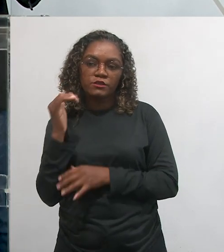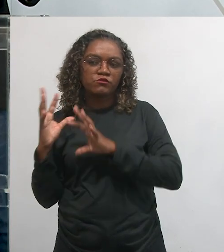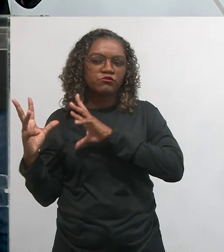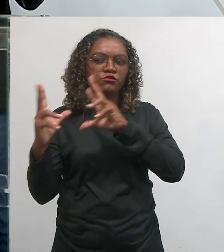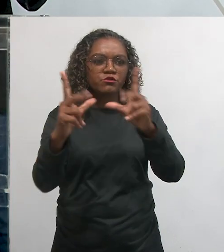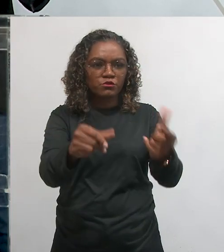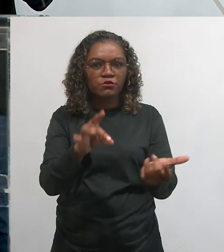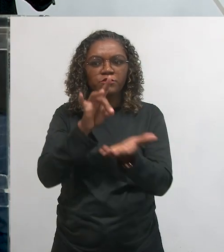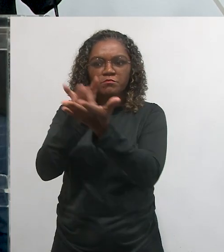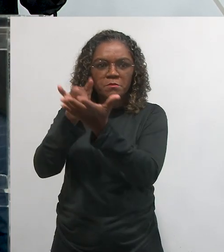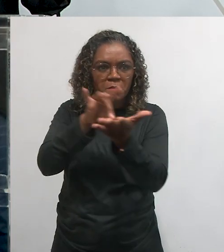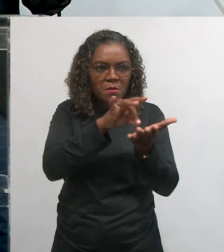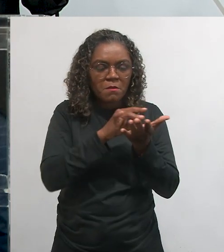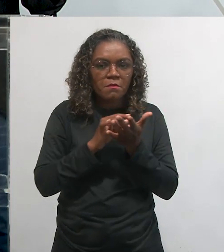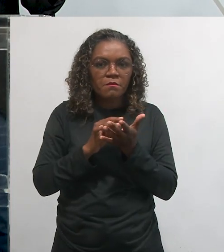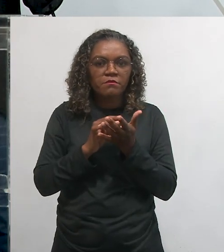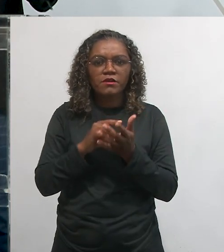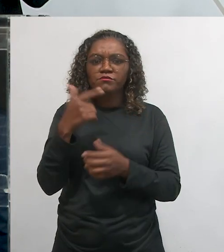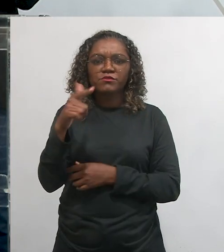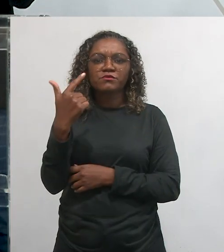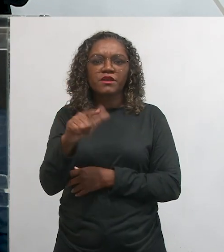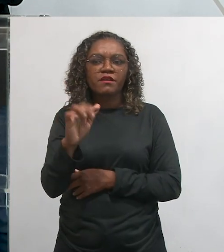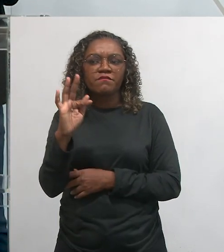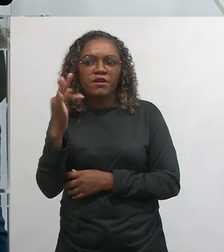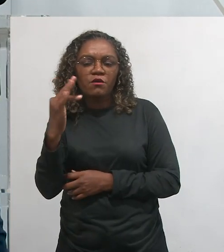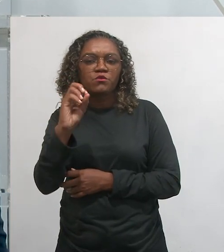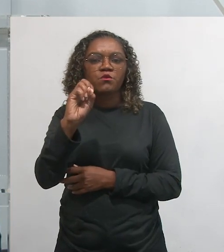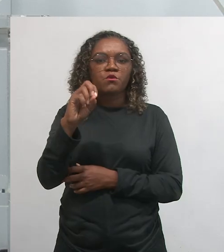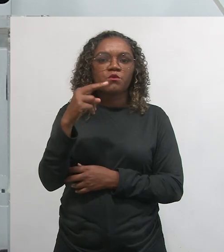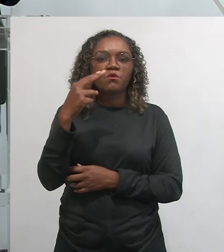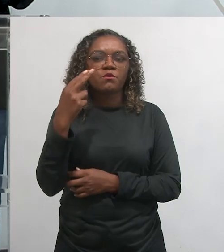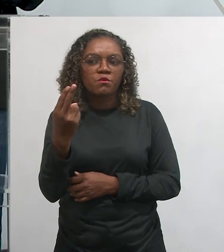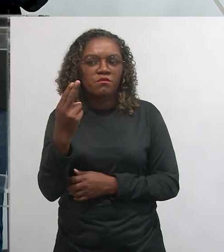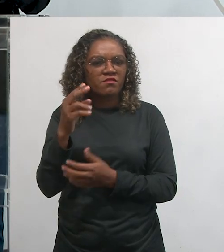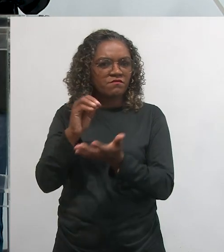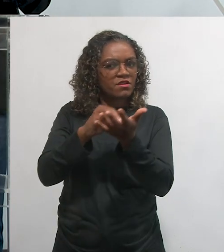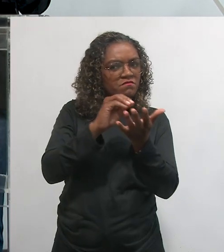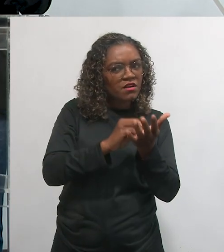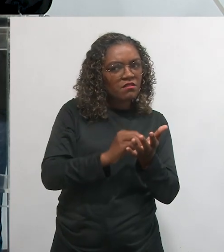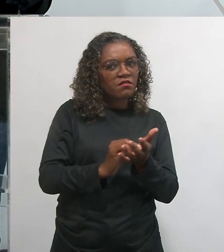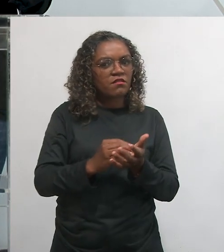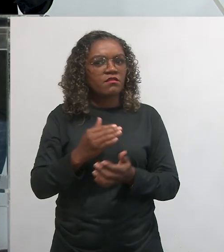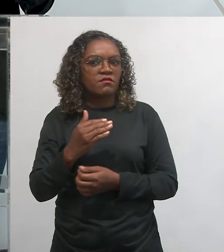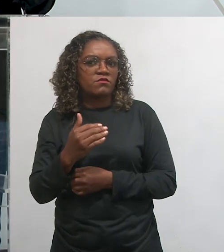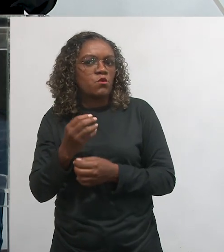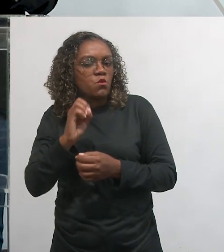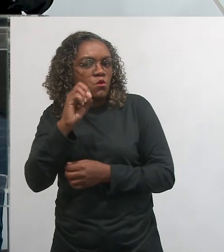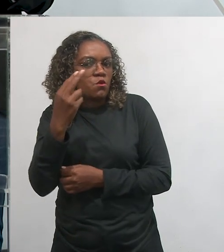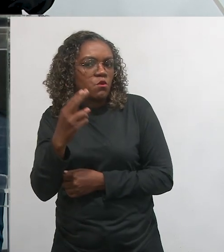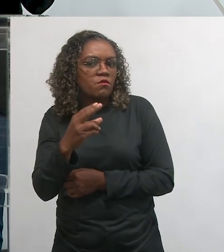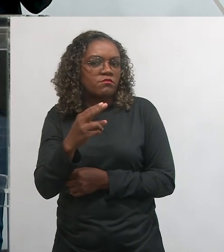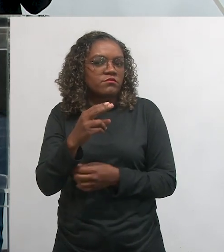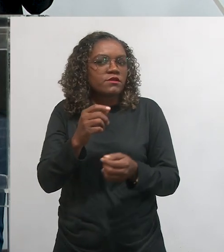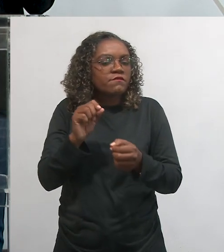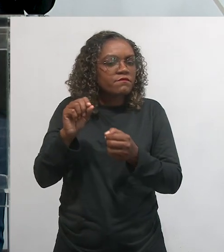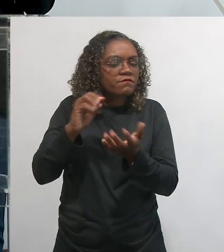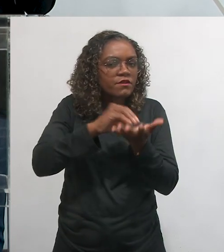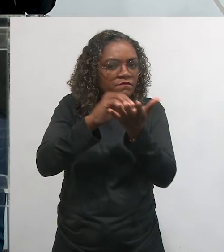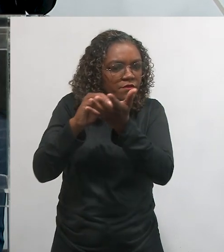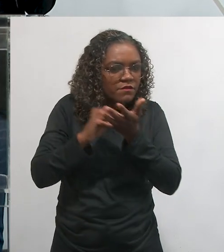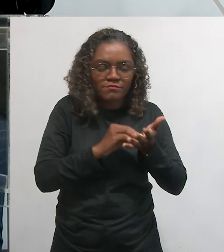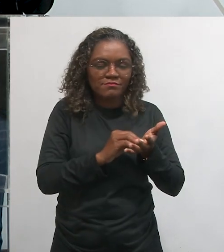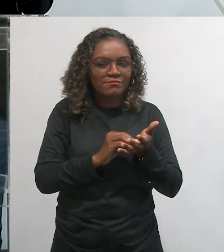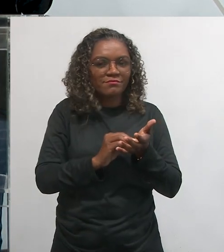verdadeira, porque do ponto de vista lógico não há possibilidade do falso. E ele vai apontar o seguinte: não, existe